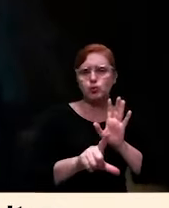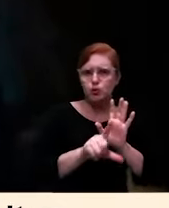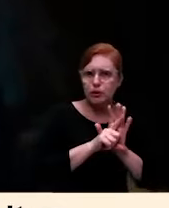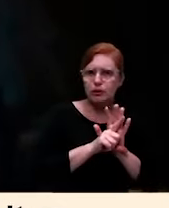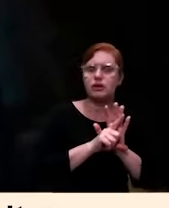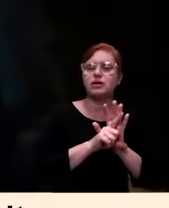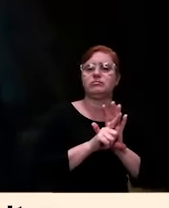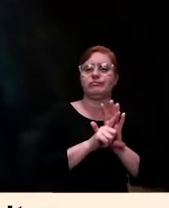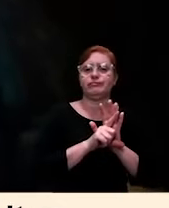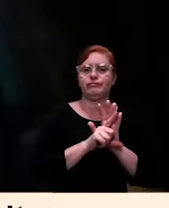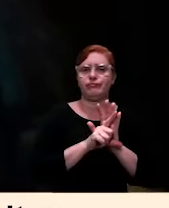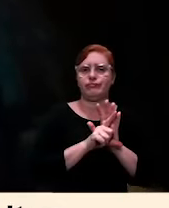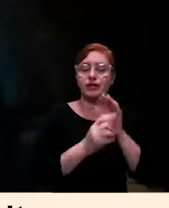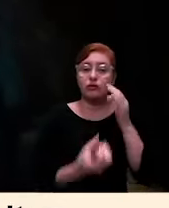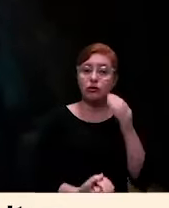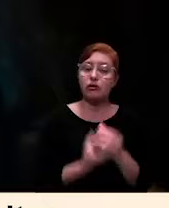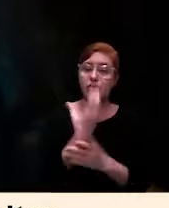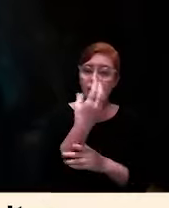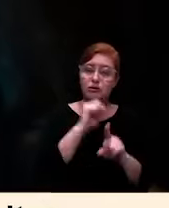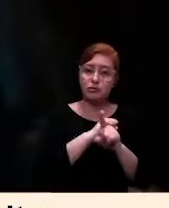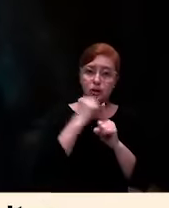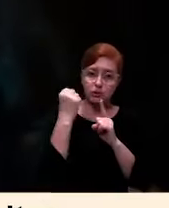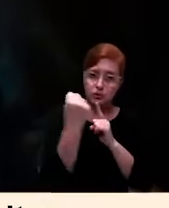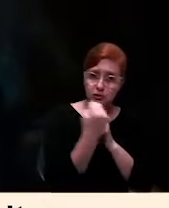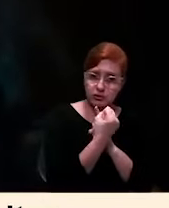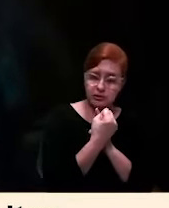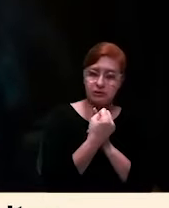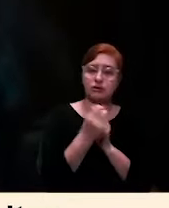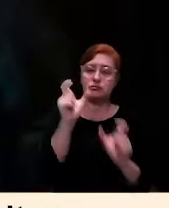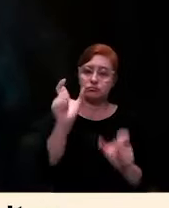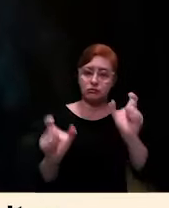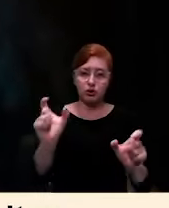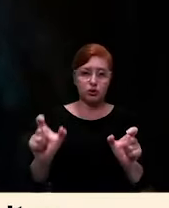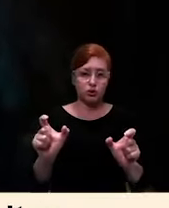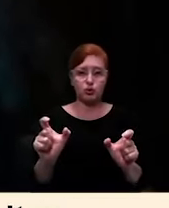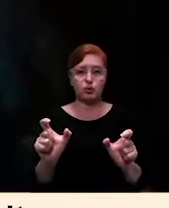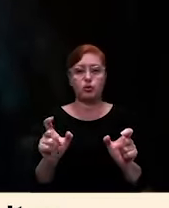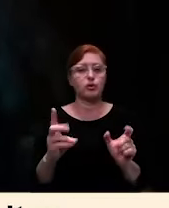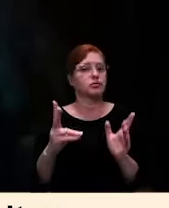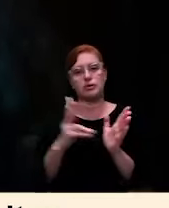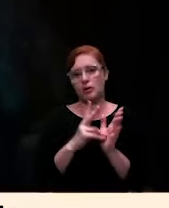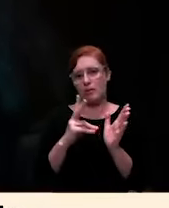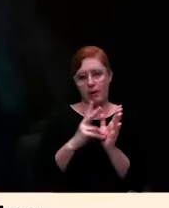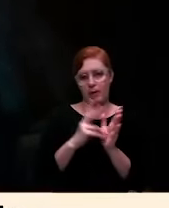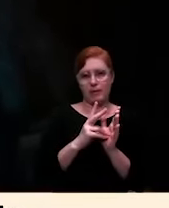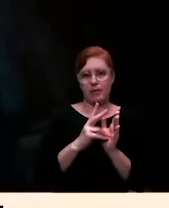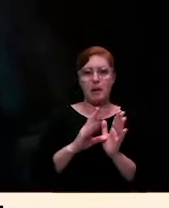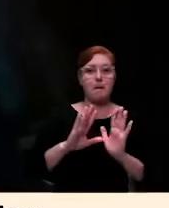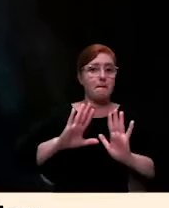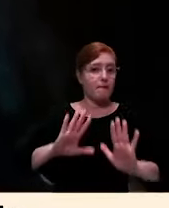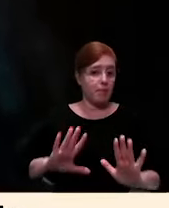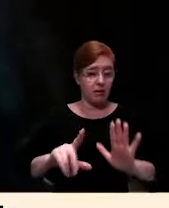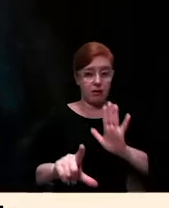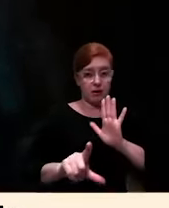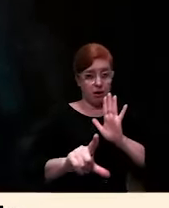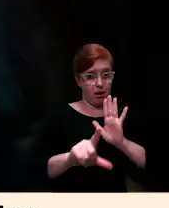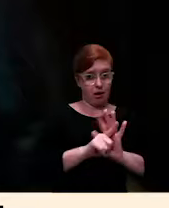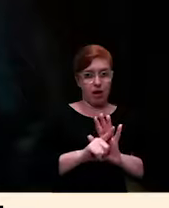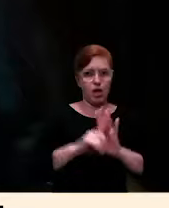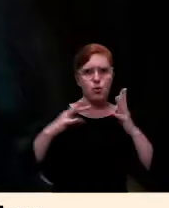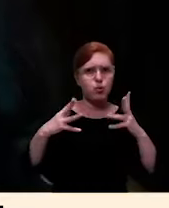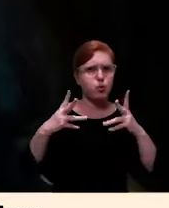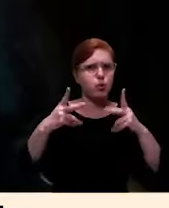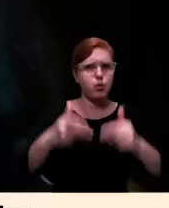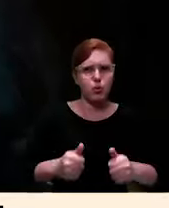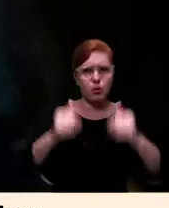excluídas das coisas que são feitas pela sociedade não indígena, mas que, tipo,